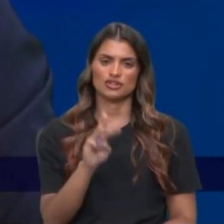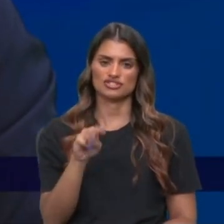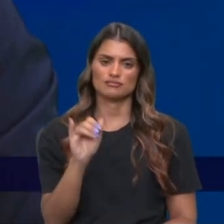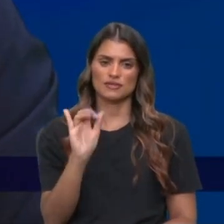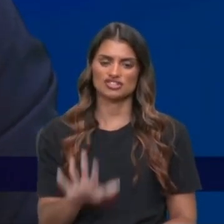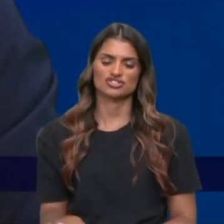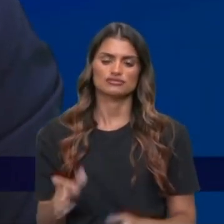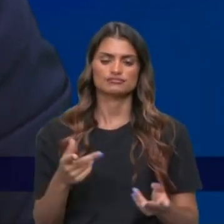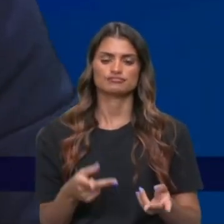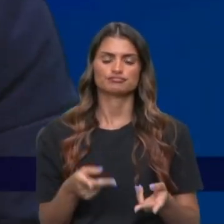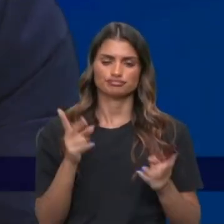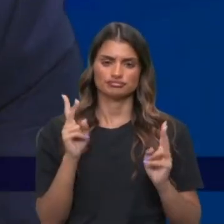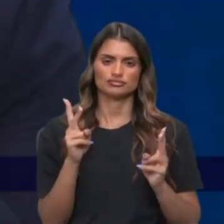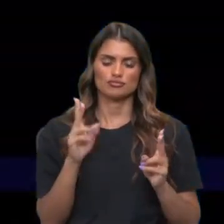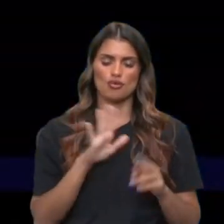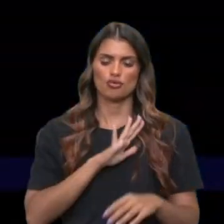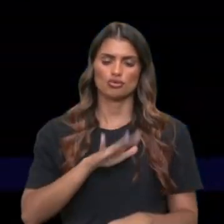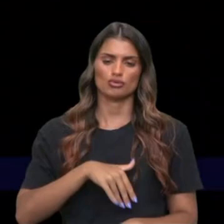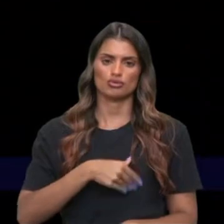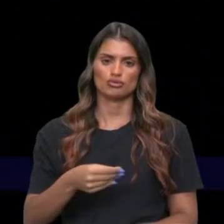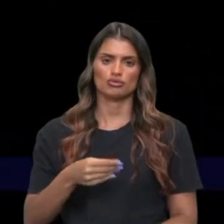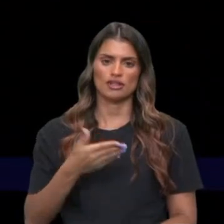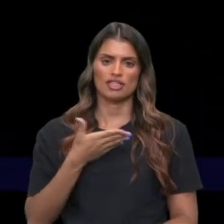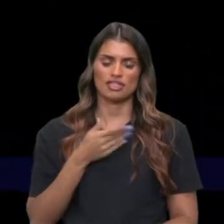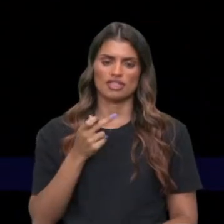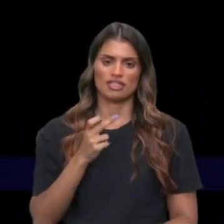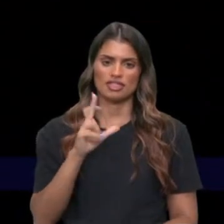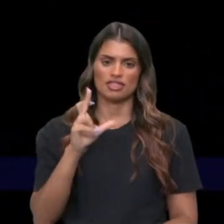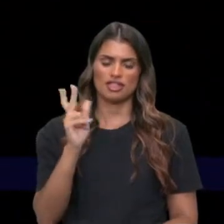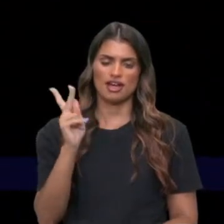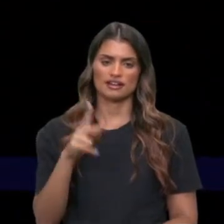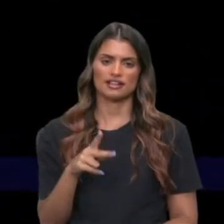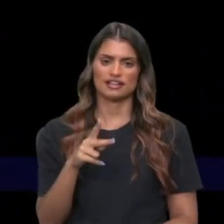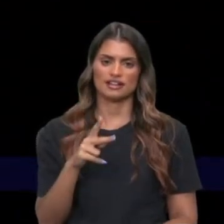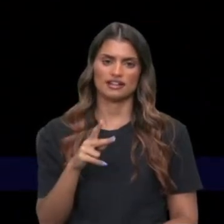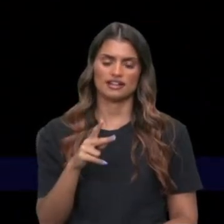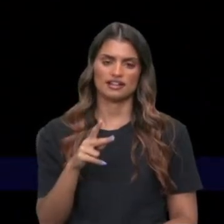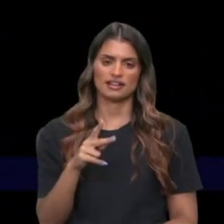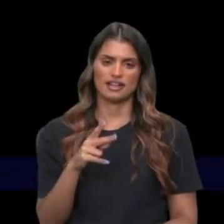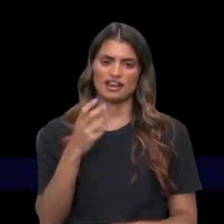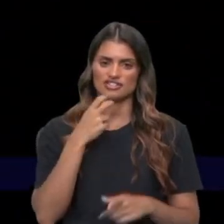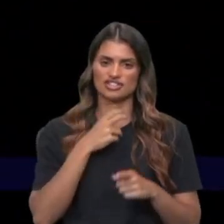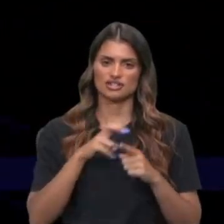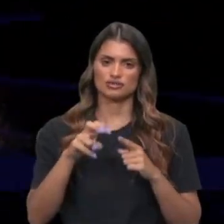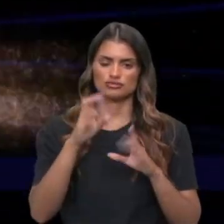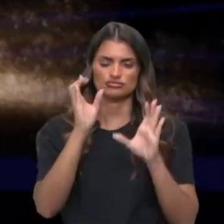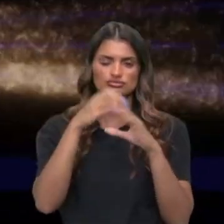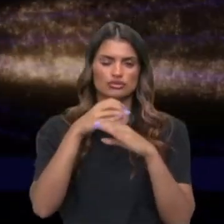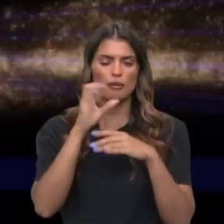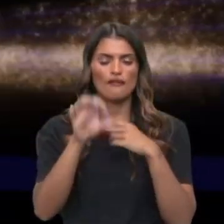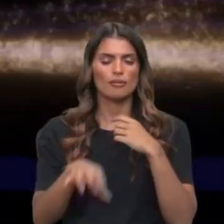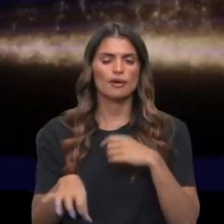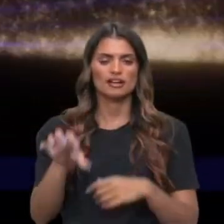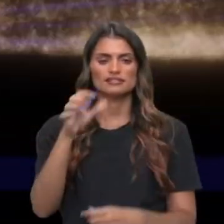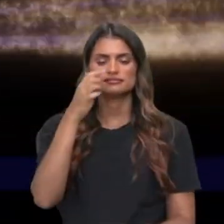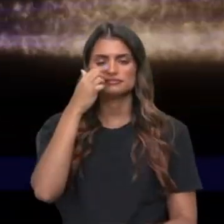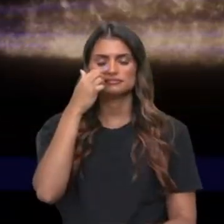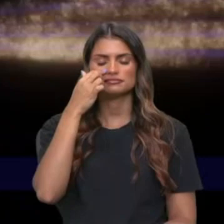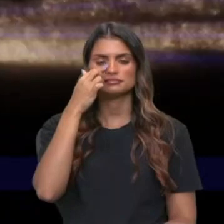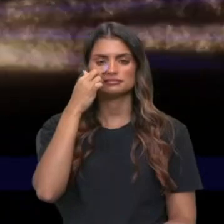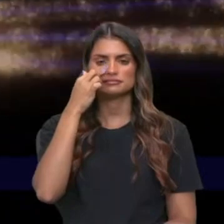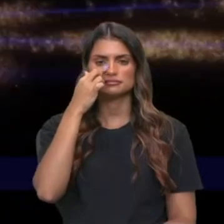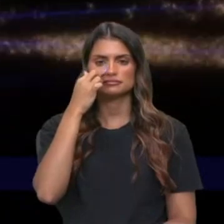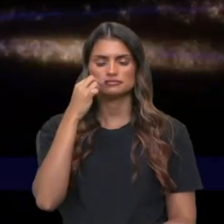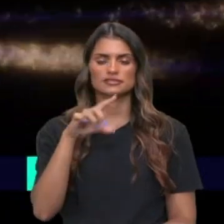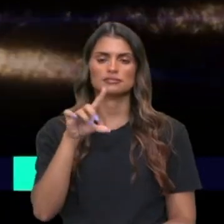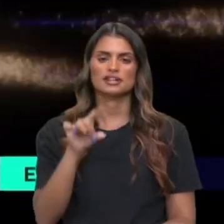disponibilizados a astrónomos de todo o mundo pelo Dark Energy Spectroscopy. É um instrumento que, isto é